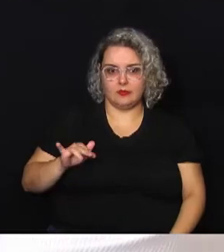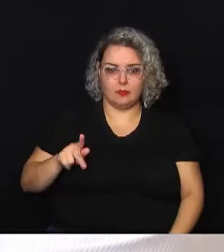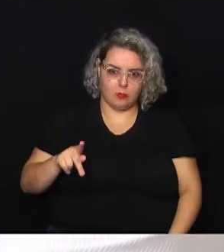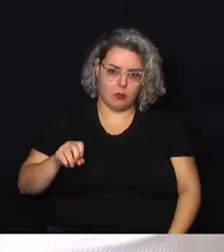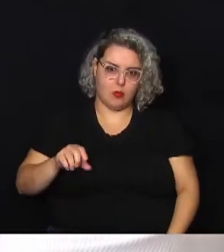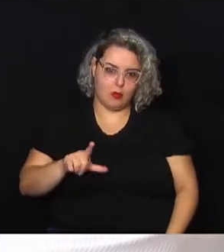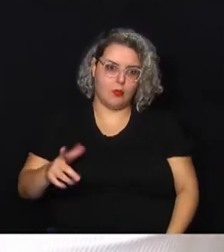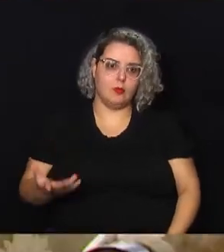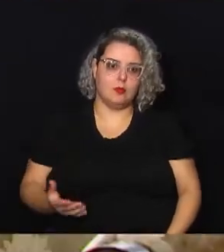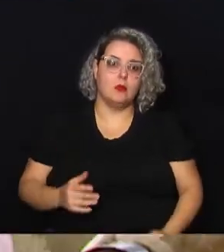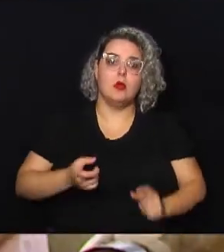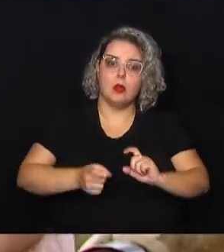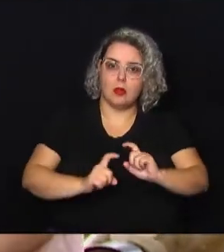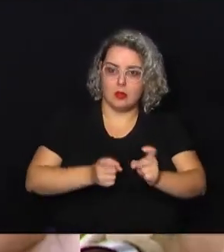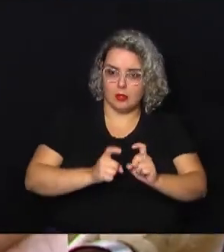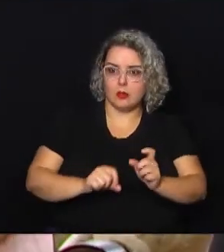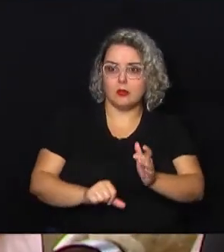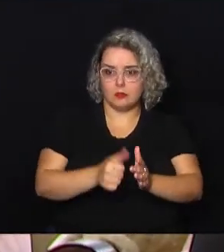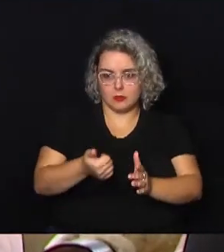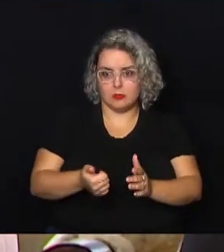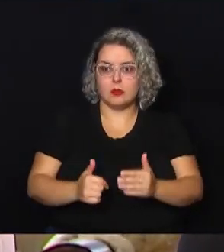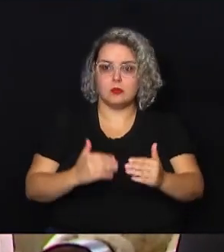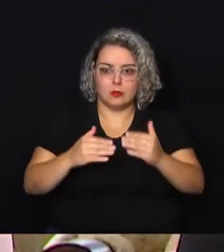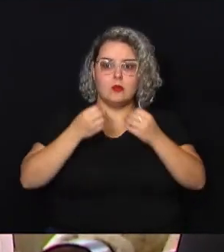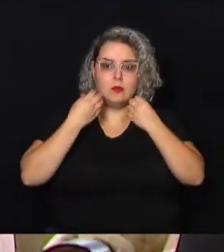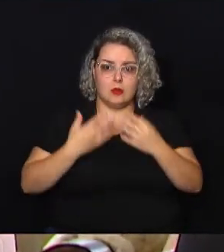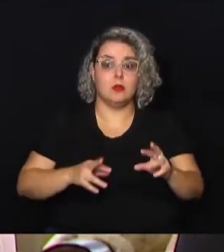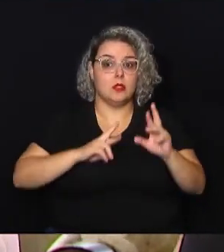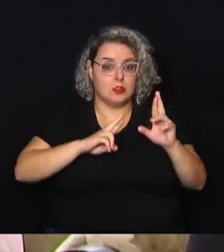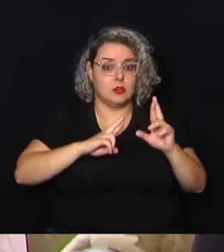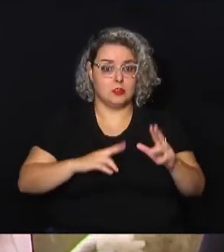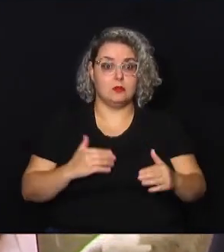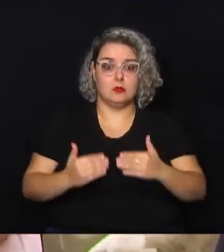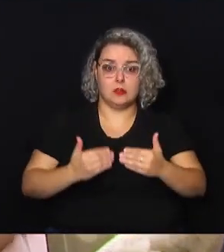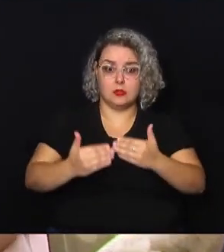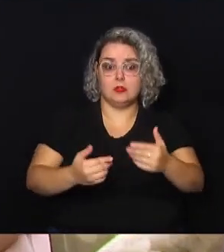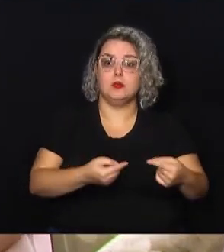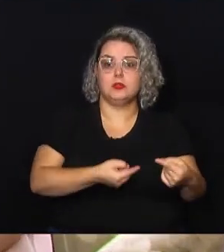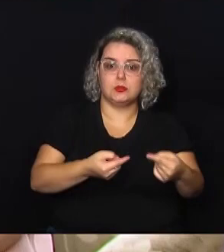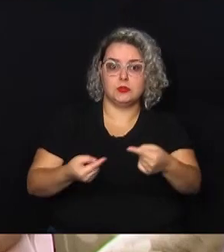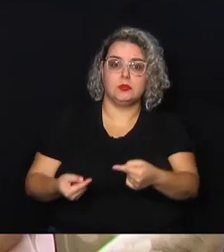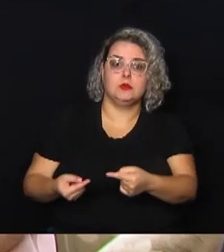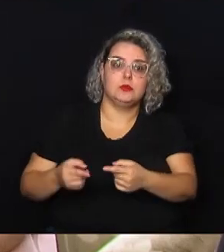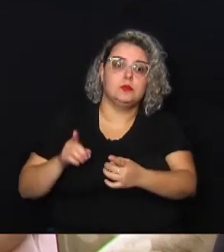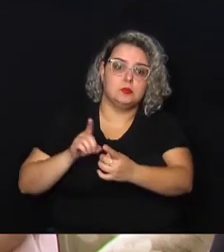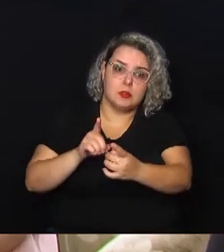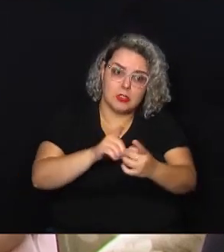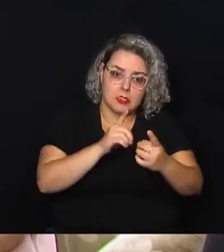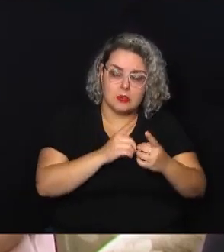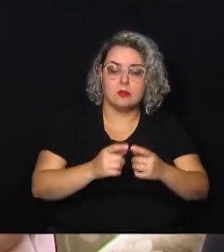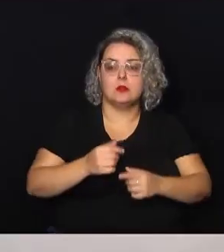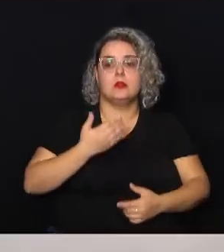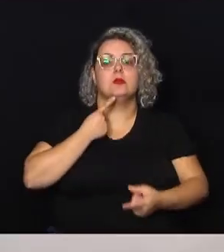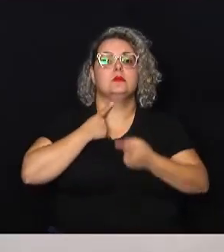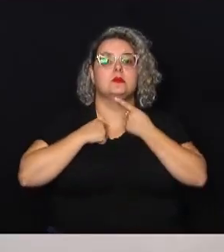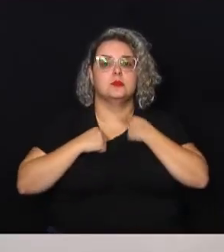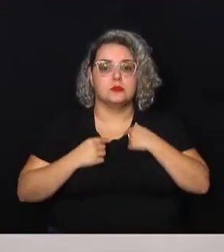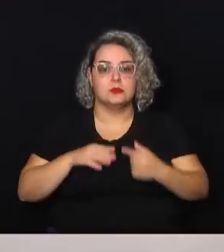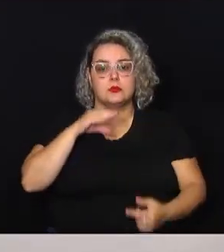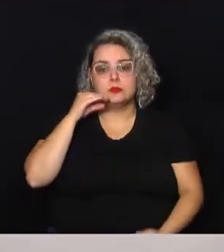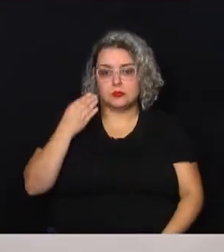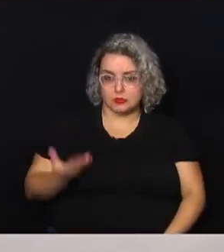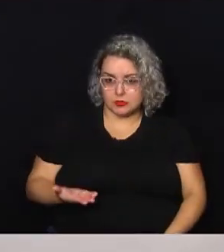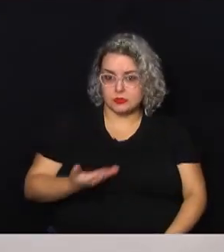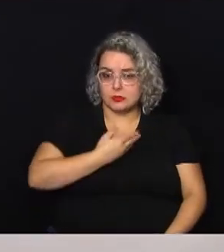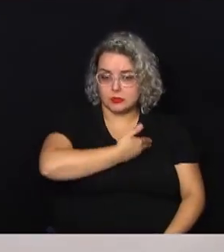foi muito produtiva e espera que as discussões avançam para contemplar os anseios dos Servidores é